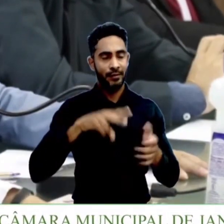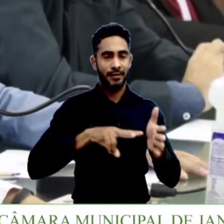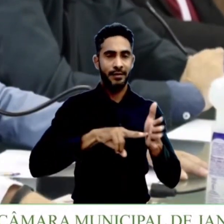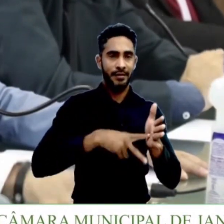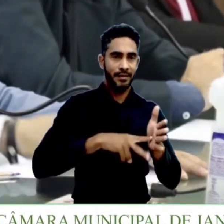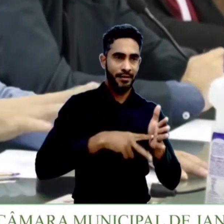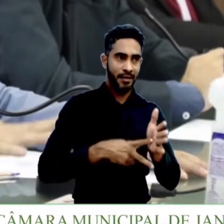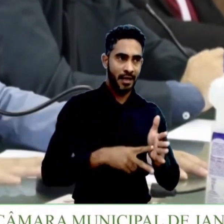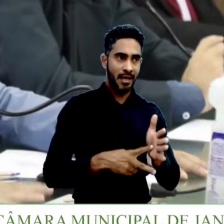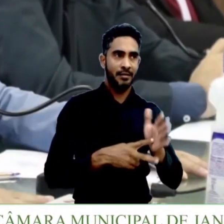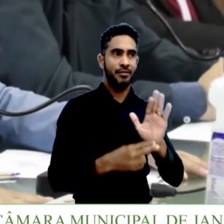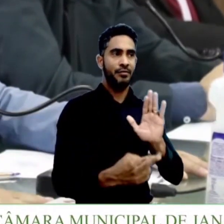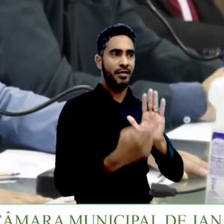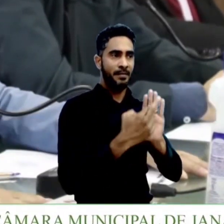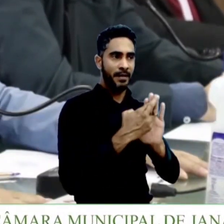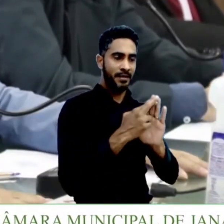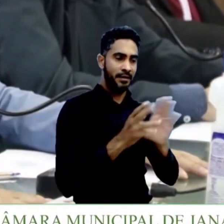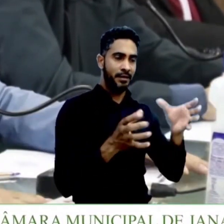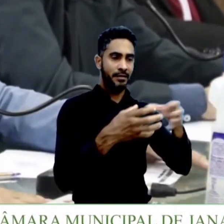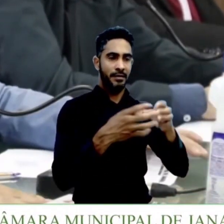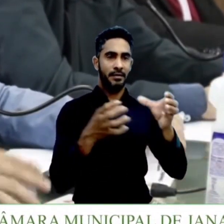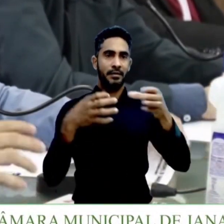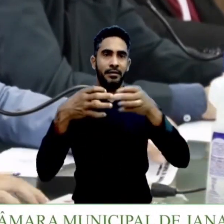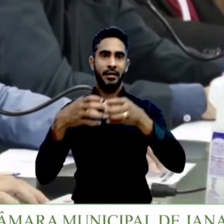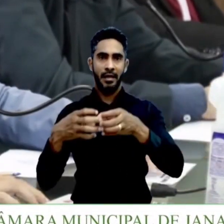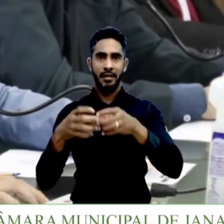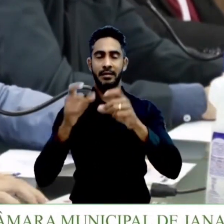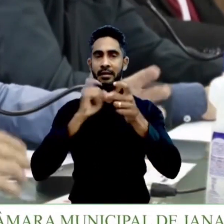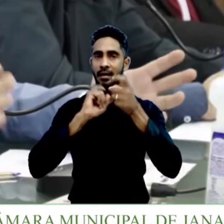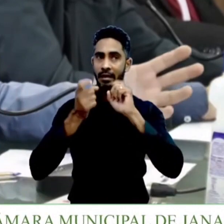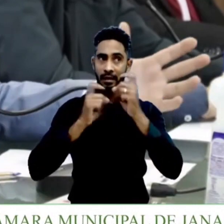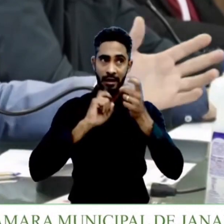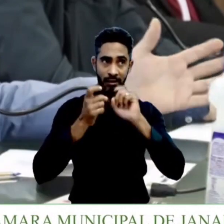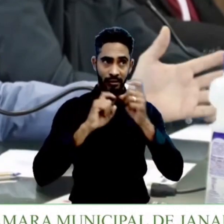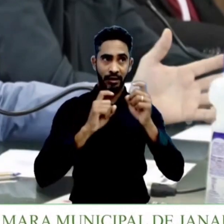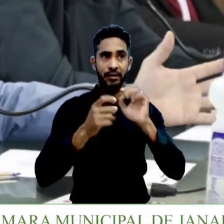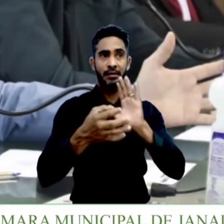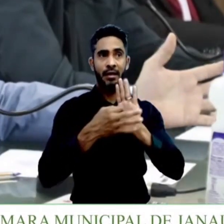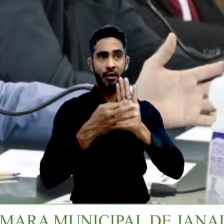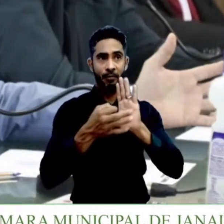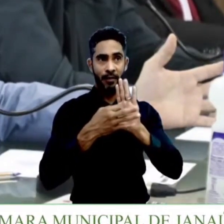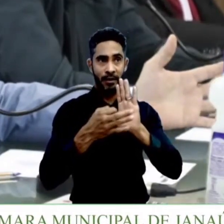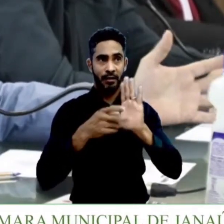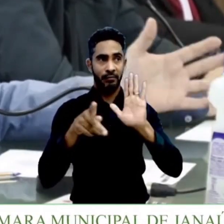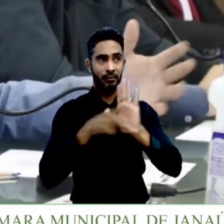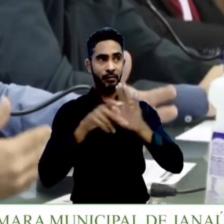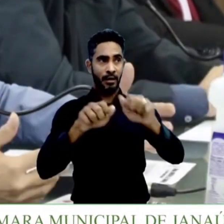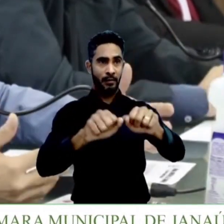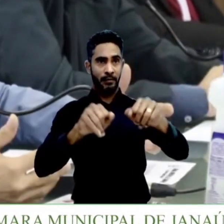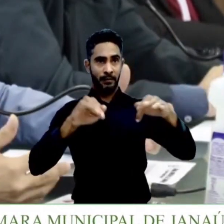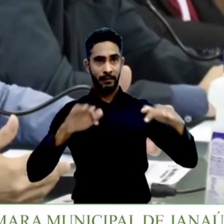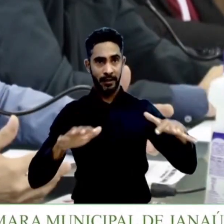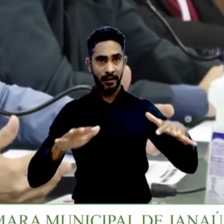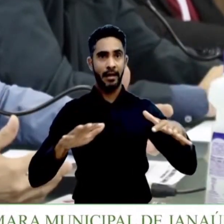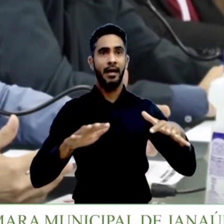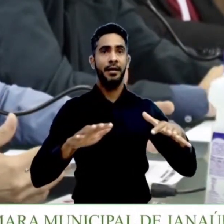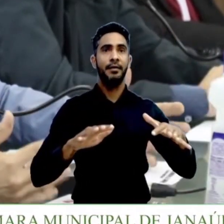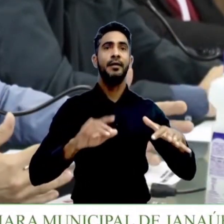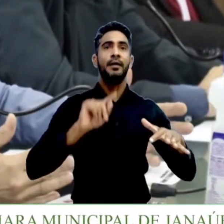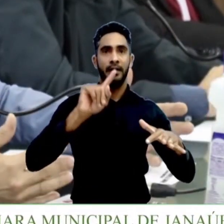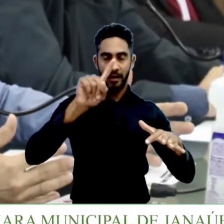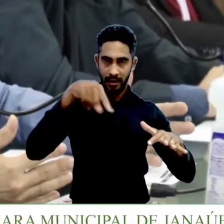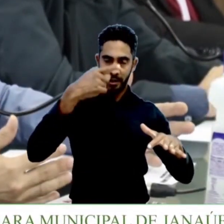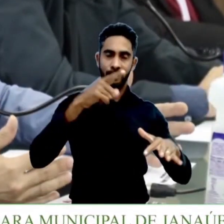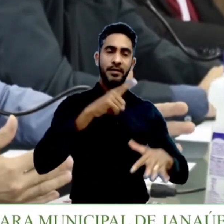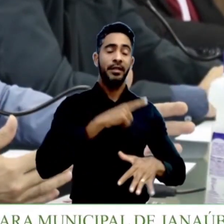sindicato, os representantes de todas as classes, né, reunir a sugestão nesse próprio plenário, e que daqui, né, a gente tem